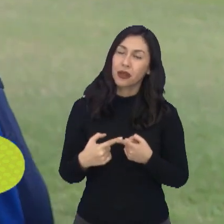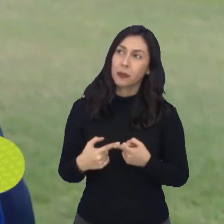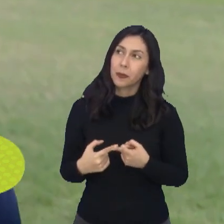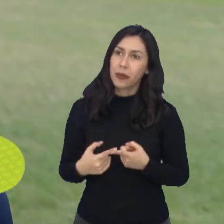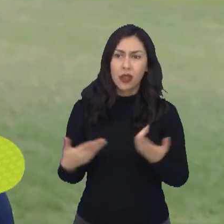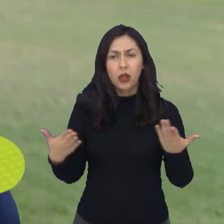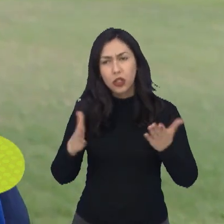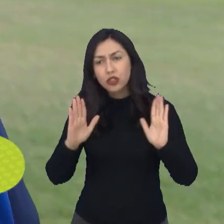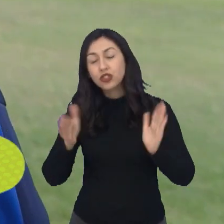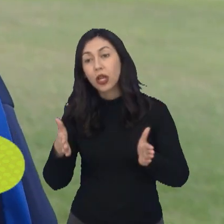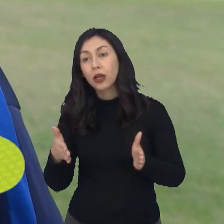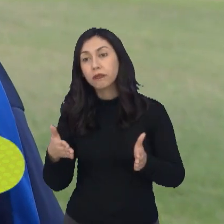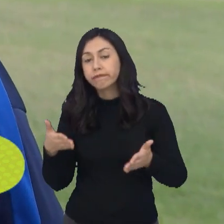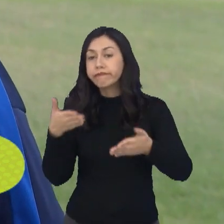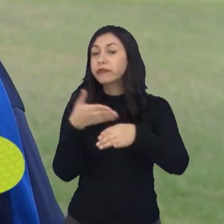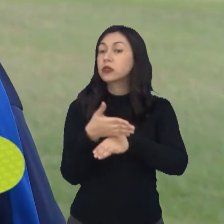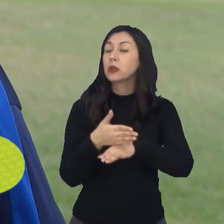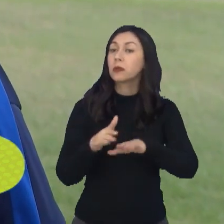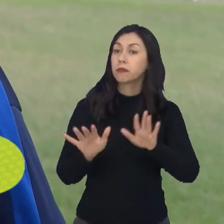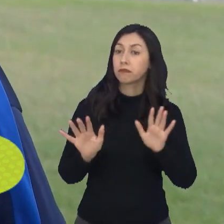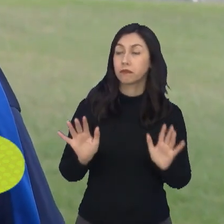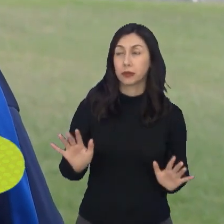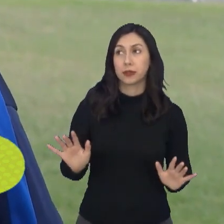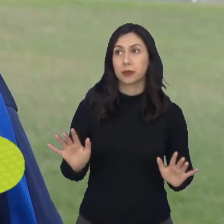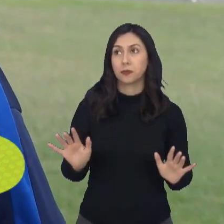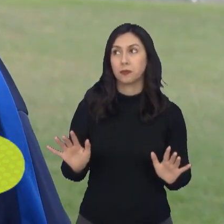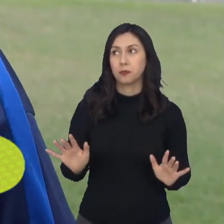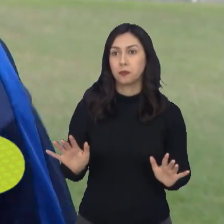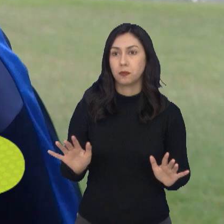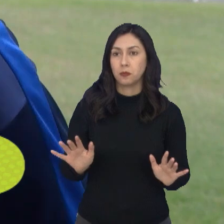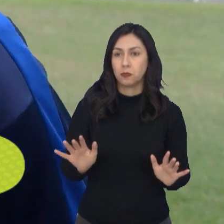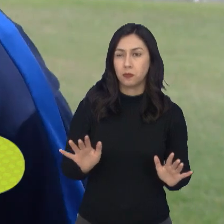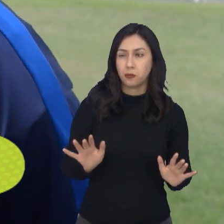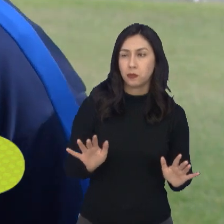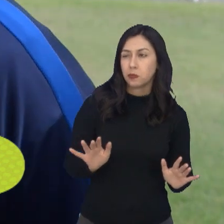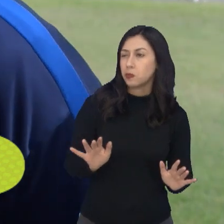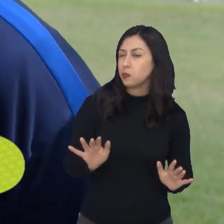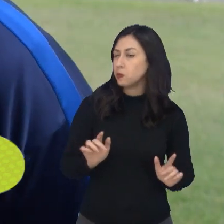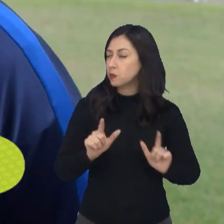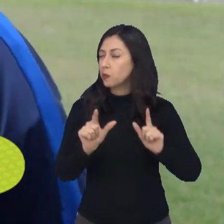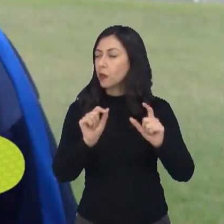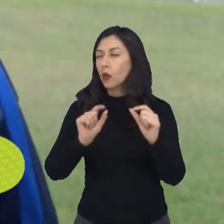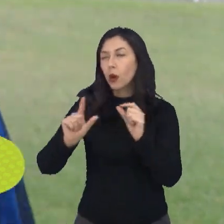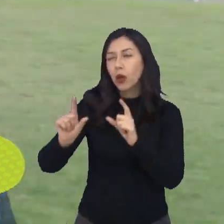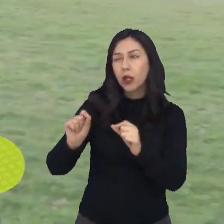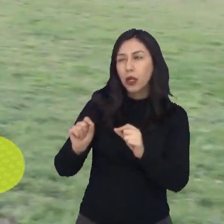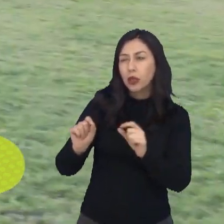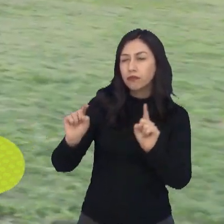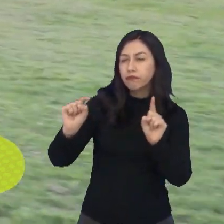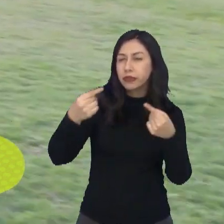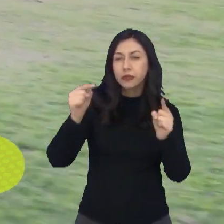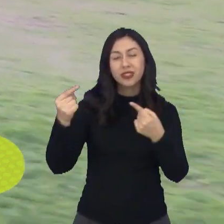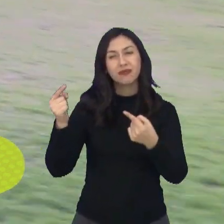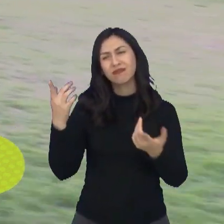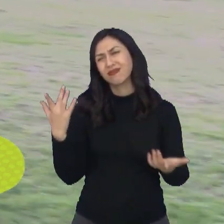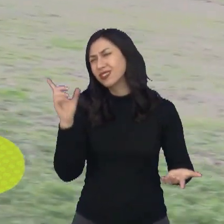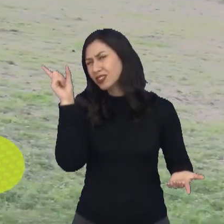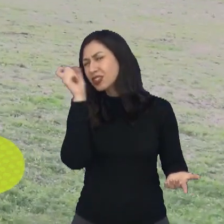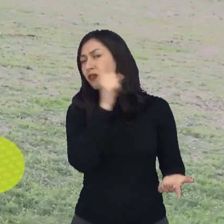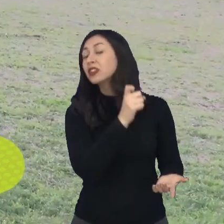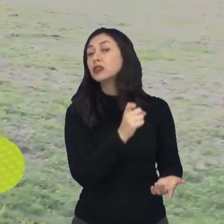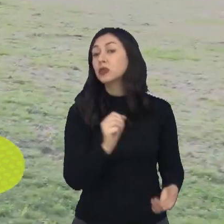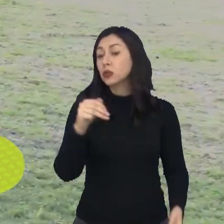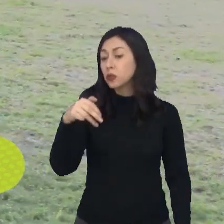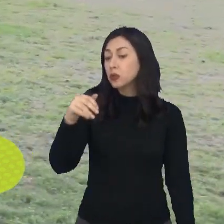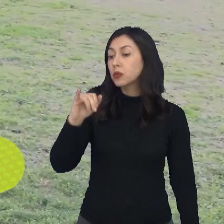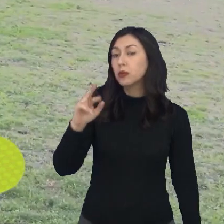a gente pode falar um pouquinho, mas projetar adversário é muito difícil. A gente está fazendo as contas aí. O Mirassol tem um jogo